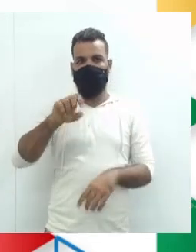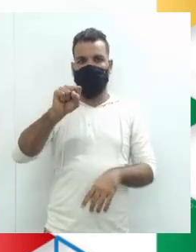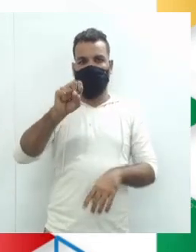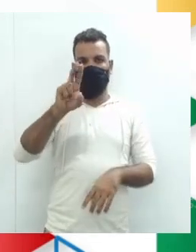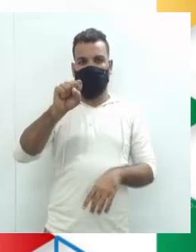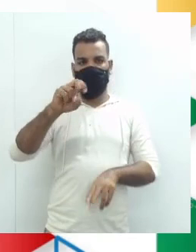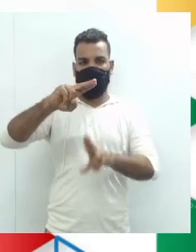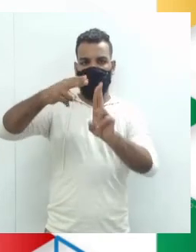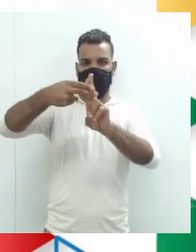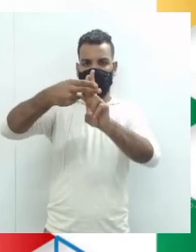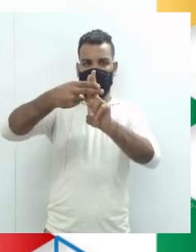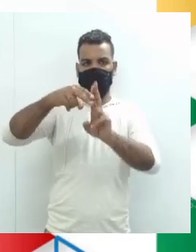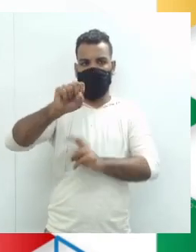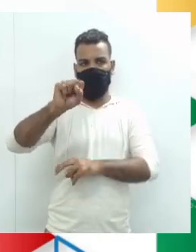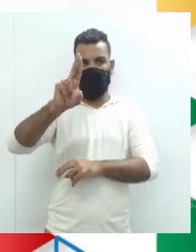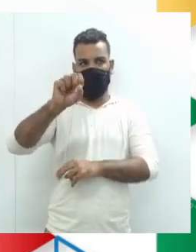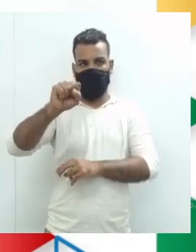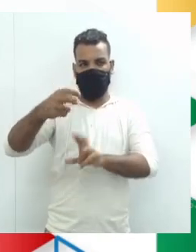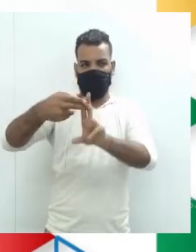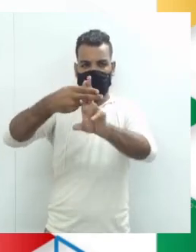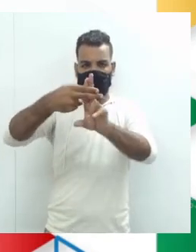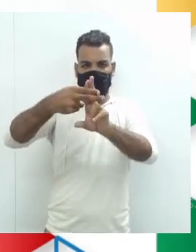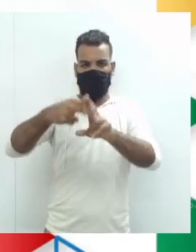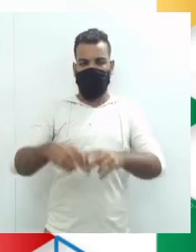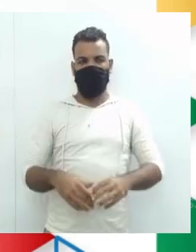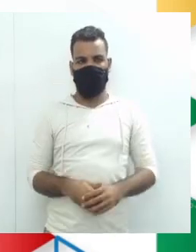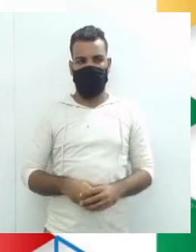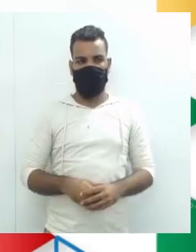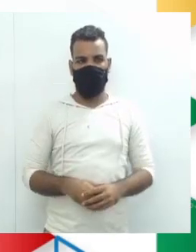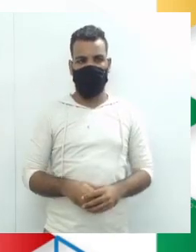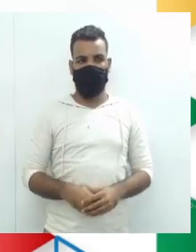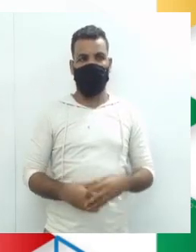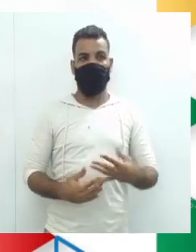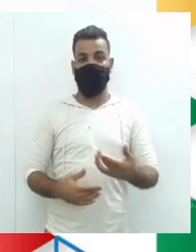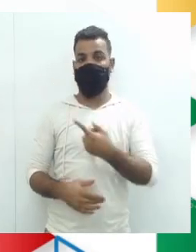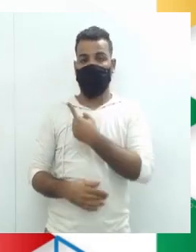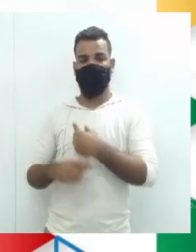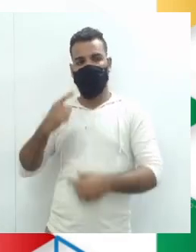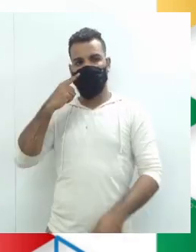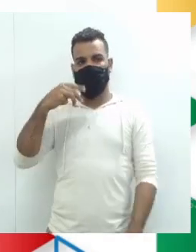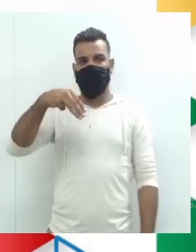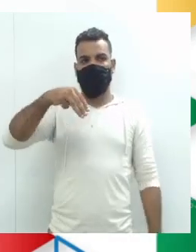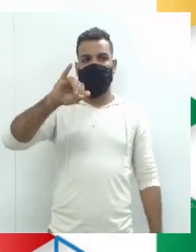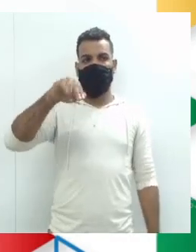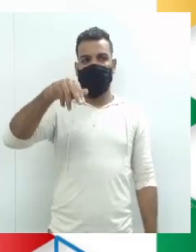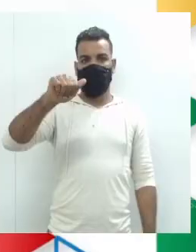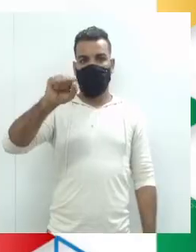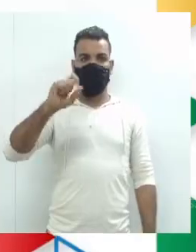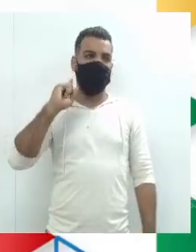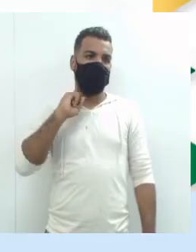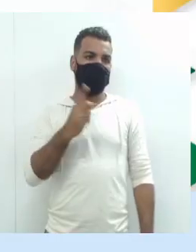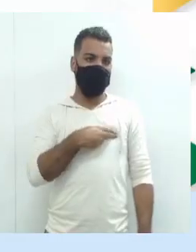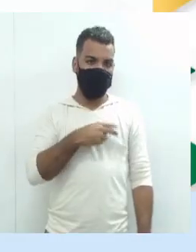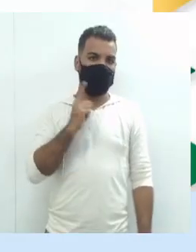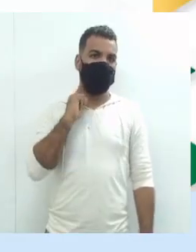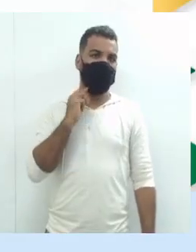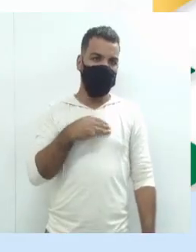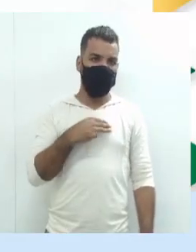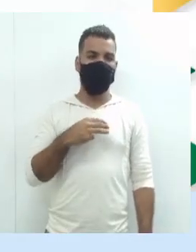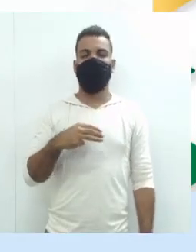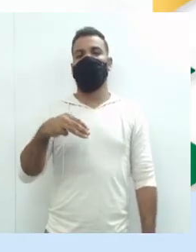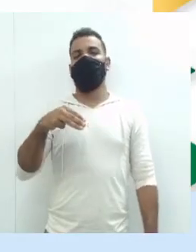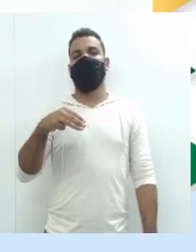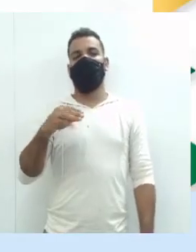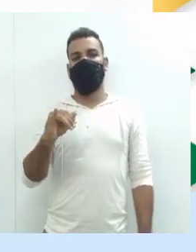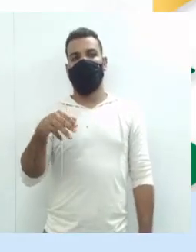Quem é que está promovendo esse texto, né? No caso aí, uma campanha. E aí temos o símbolo do SUS, né? E também